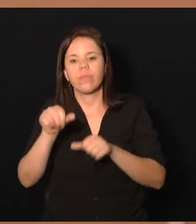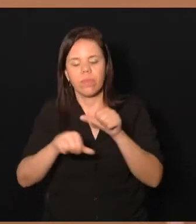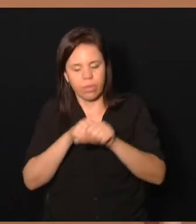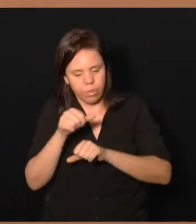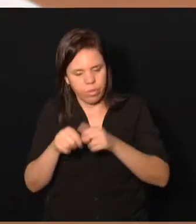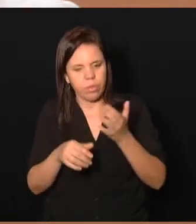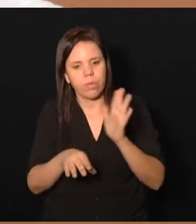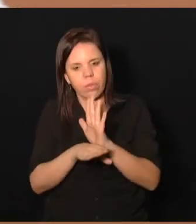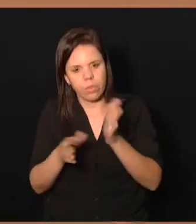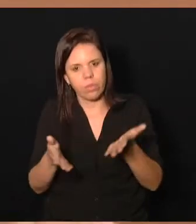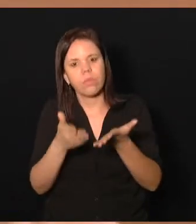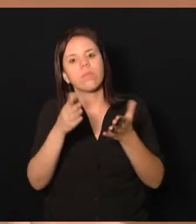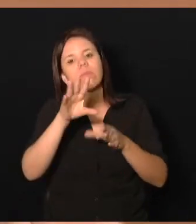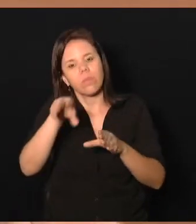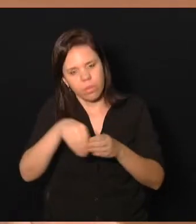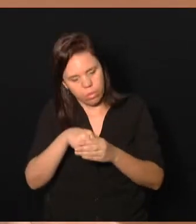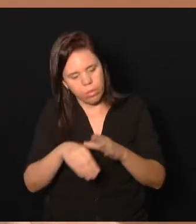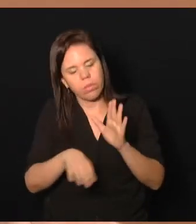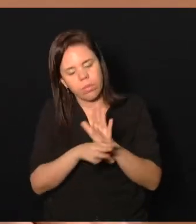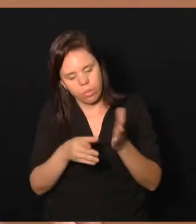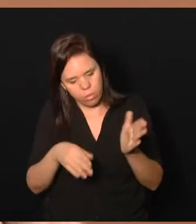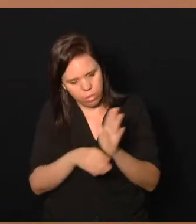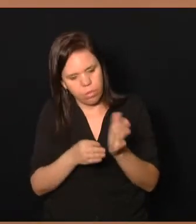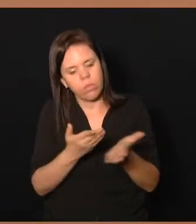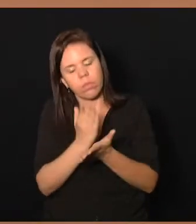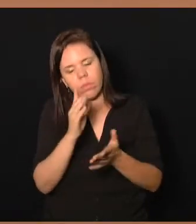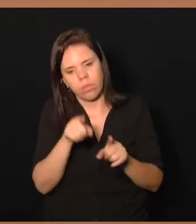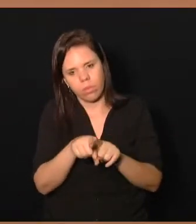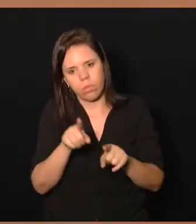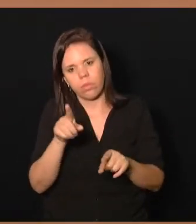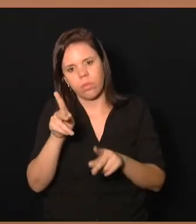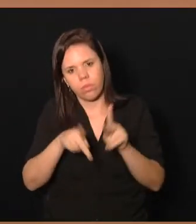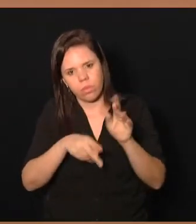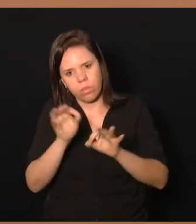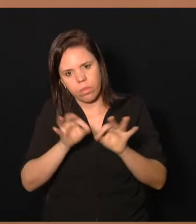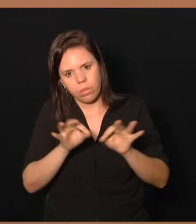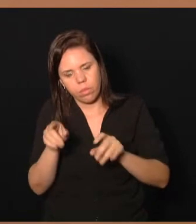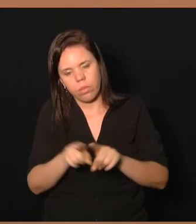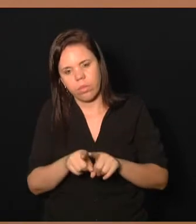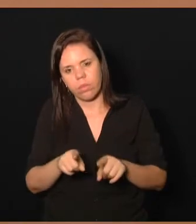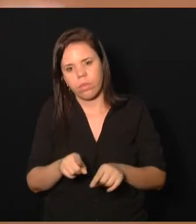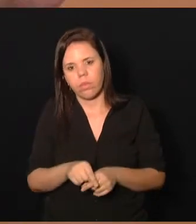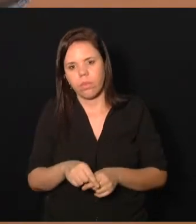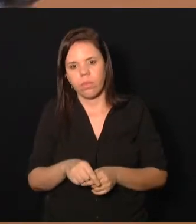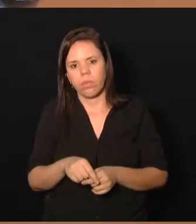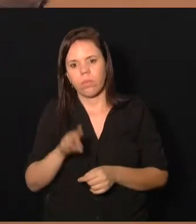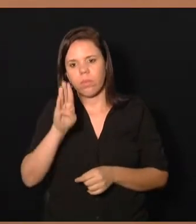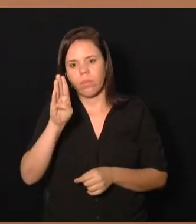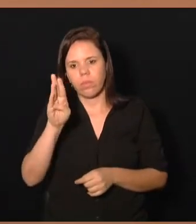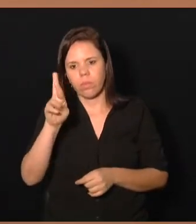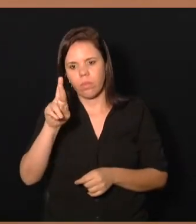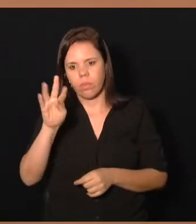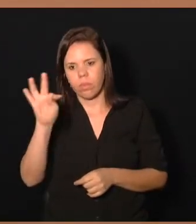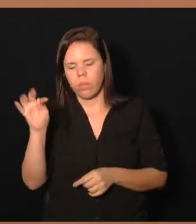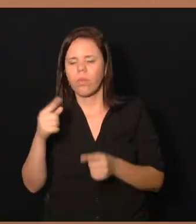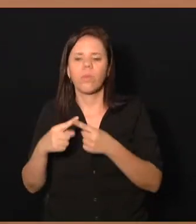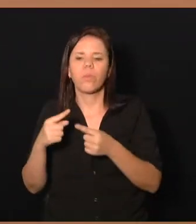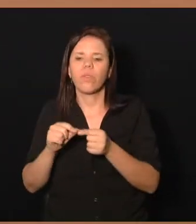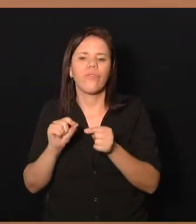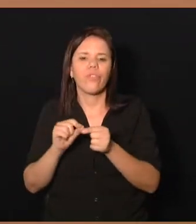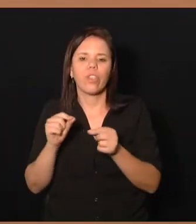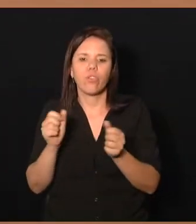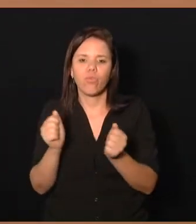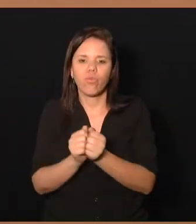vamos falar para ele, pode colocar que nós vamos aprovar isso aí também. E foi dito aqui sobre o BRT, por que as obras são feitas todas